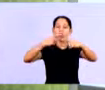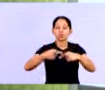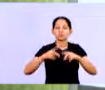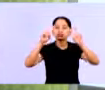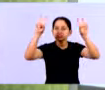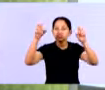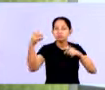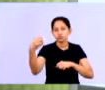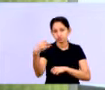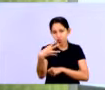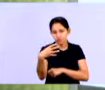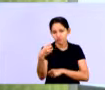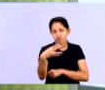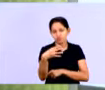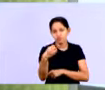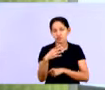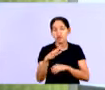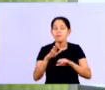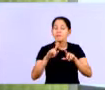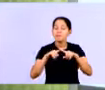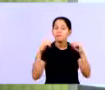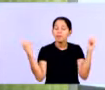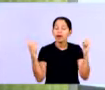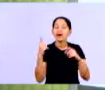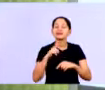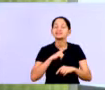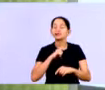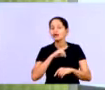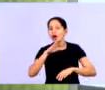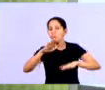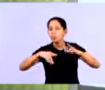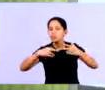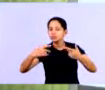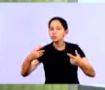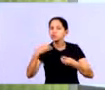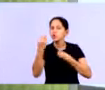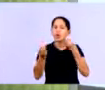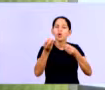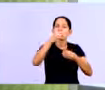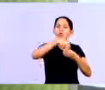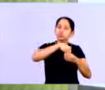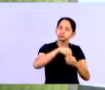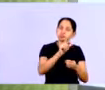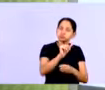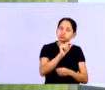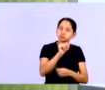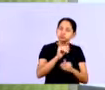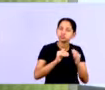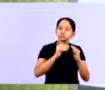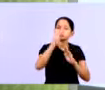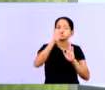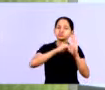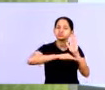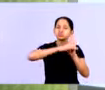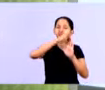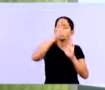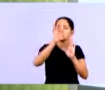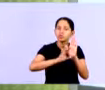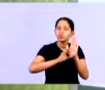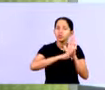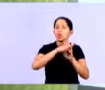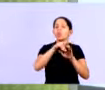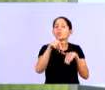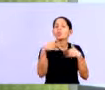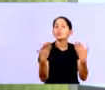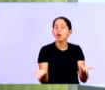novo. E aí a gente vem falando uma parte de investimentos, onde investir, qual o processo de rentabilidade, esse retorno no mercado. E a